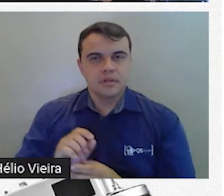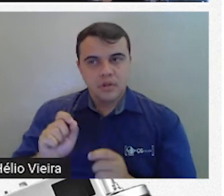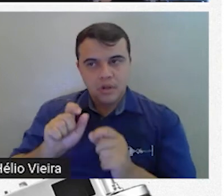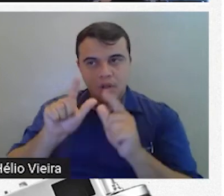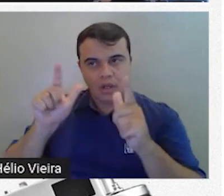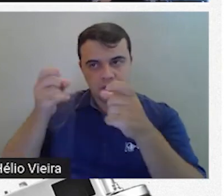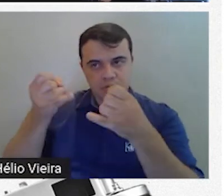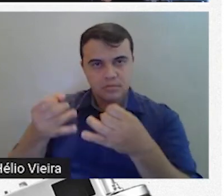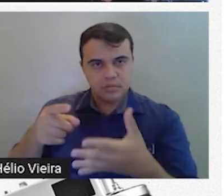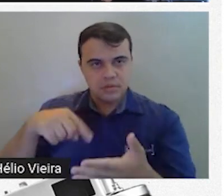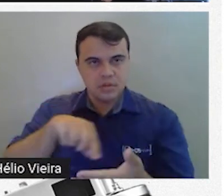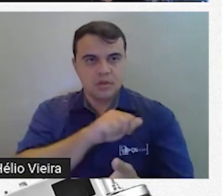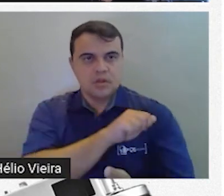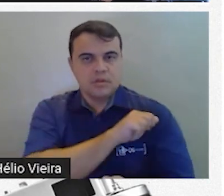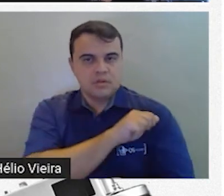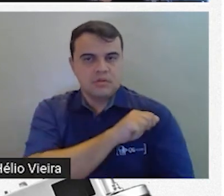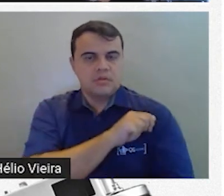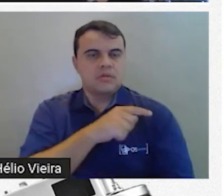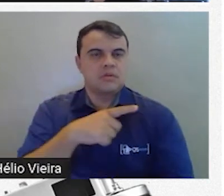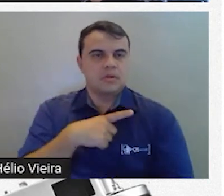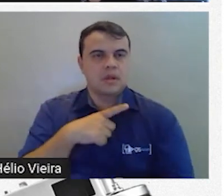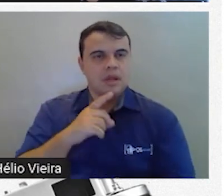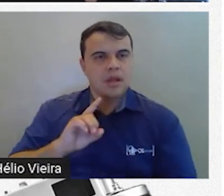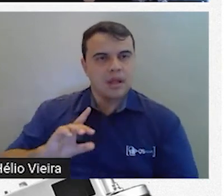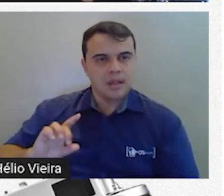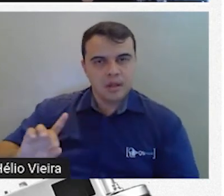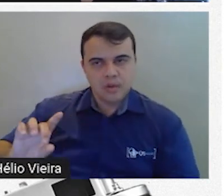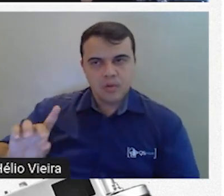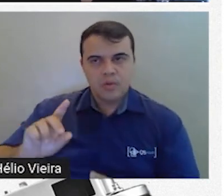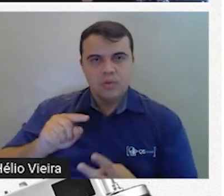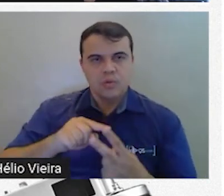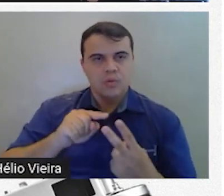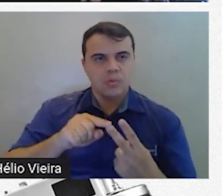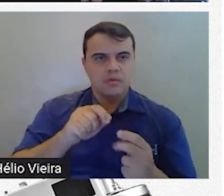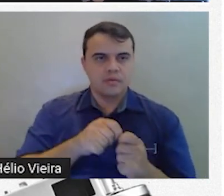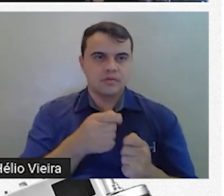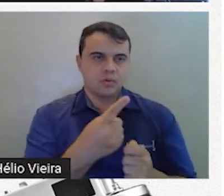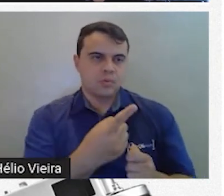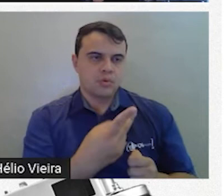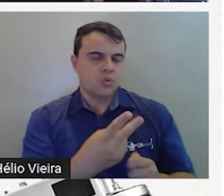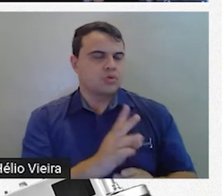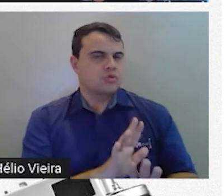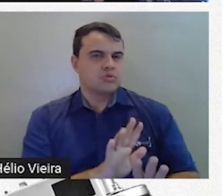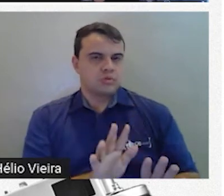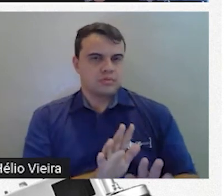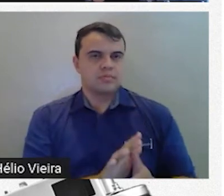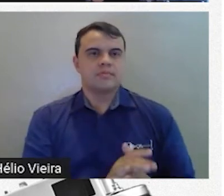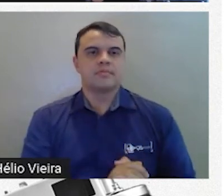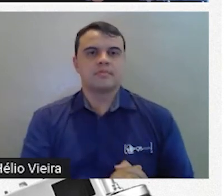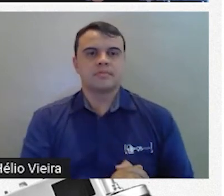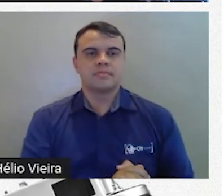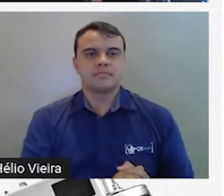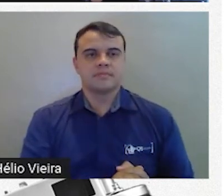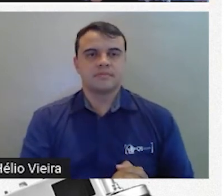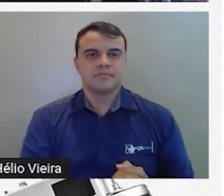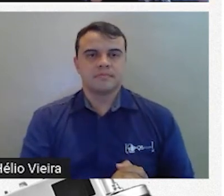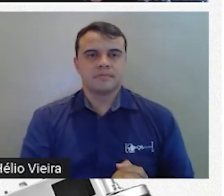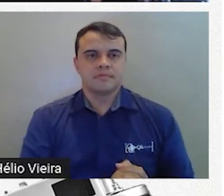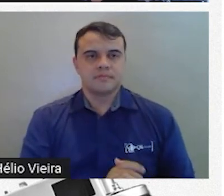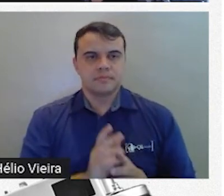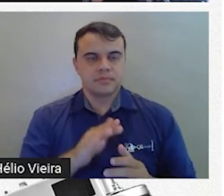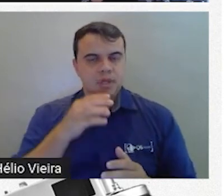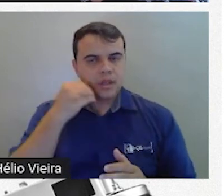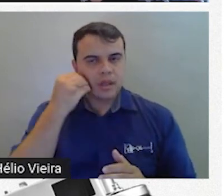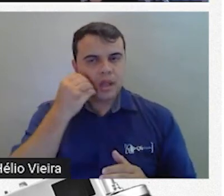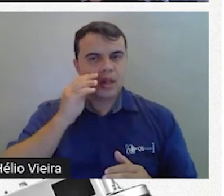também para os alunos que cada dupla vai fazer uma ou duas fotografias, para também já